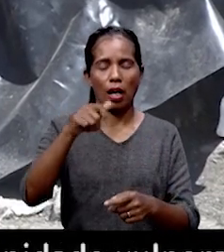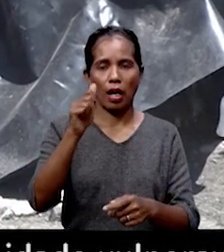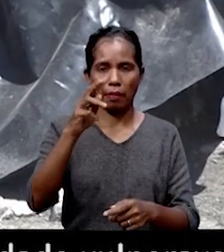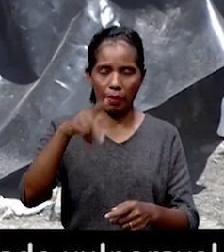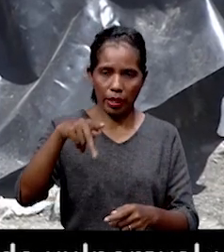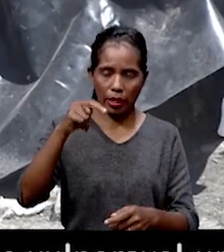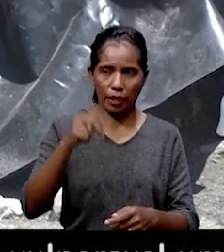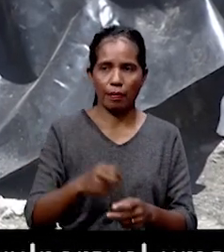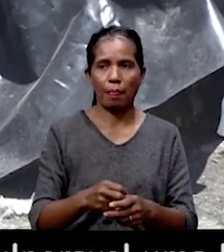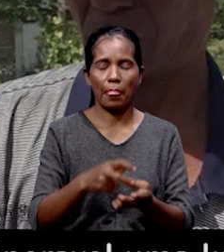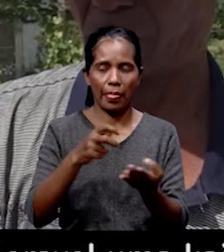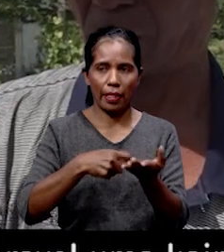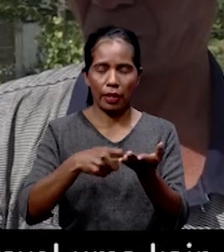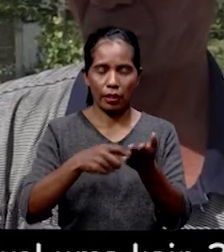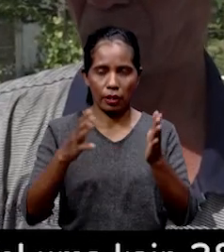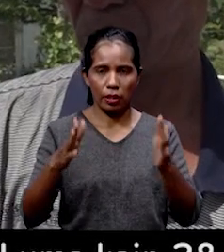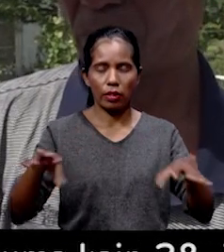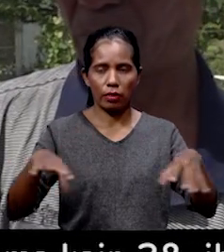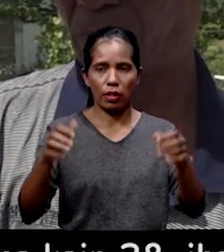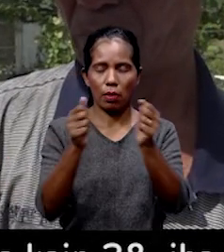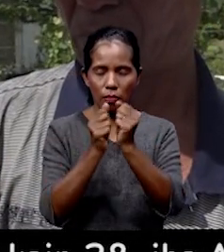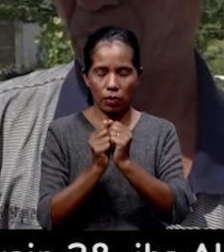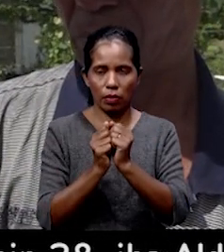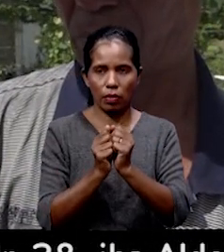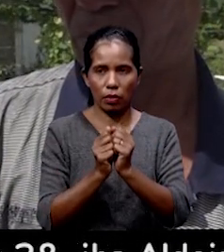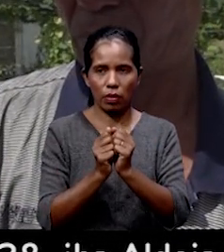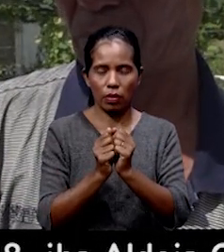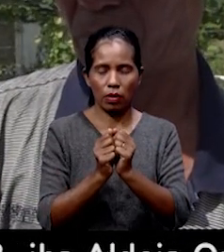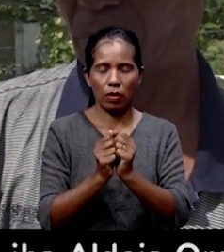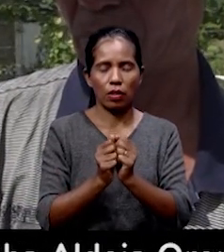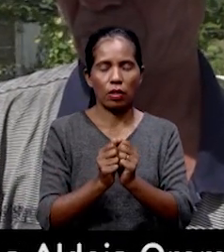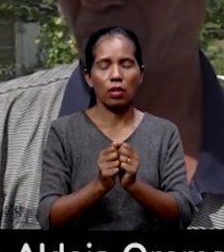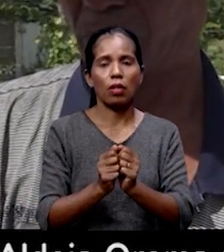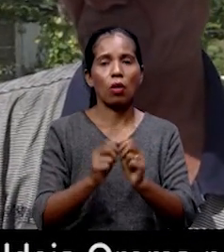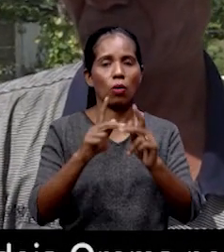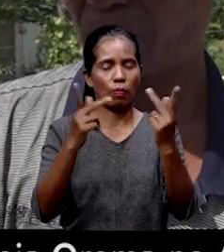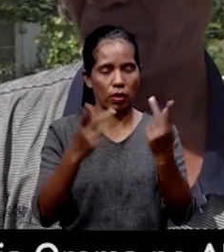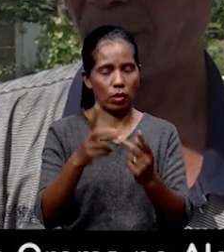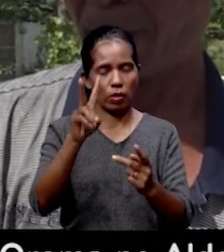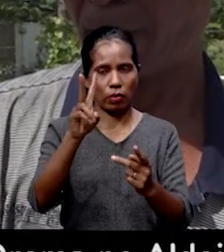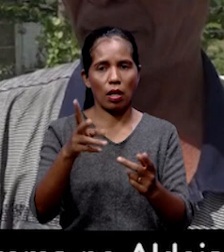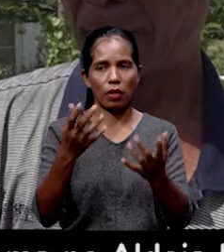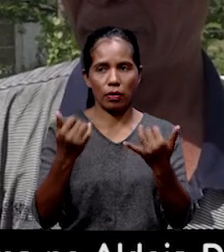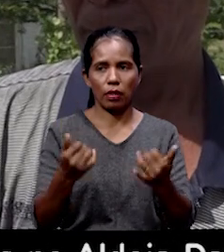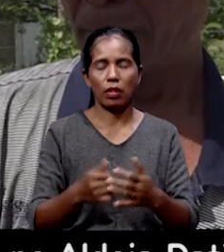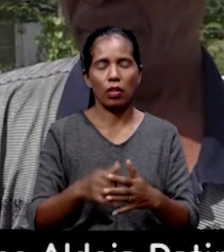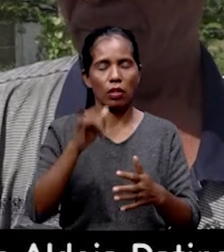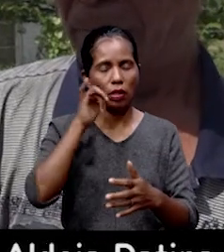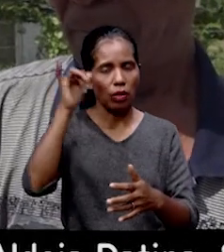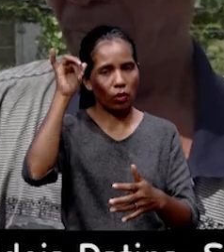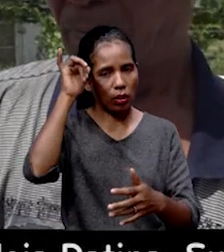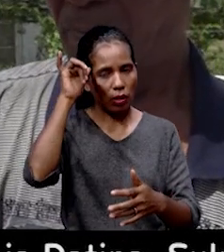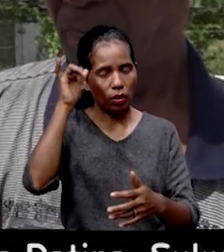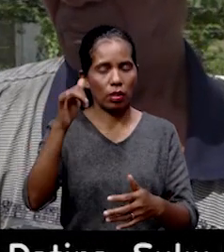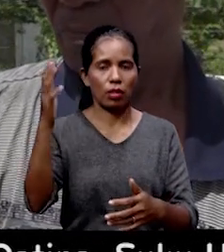sira oras da dauni hene serviço hamuduk ho Timor Resources ho Eastern Drilling. Ora está dando ho se horisei ho